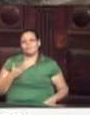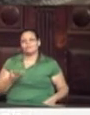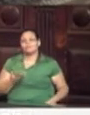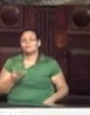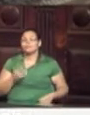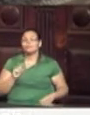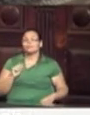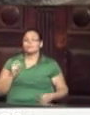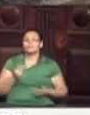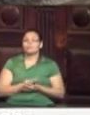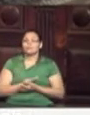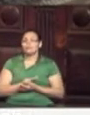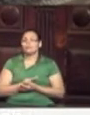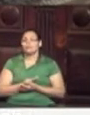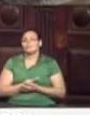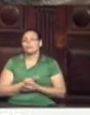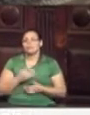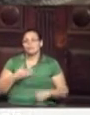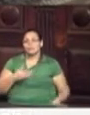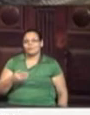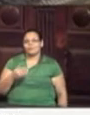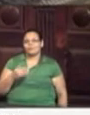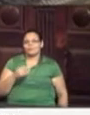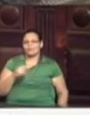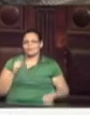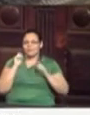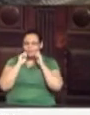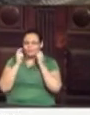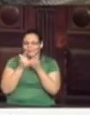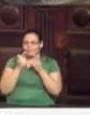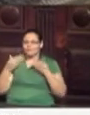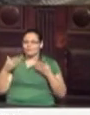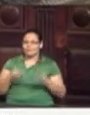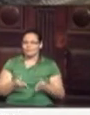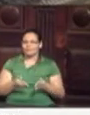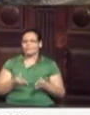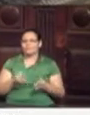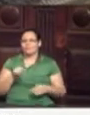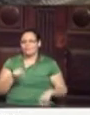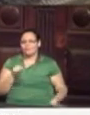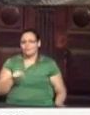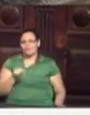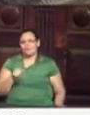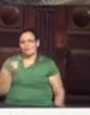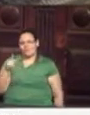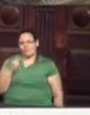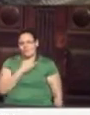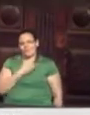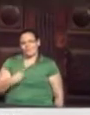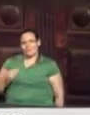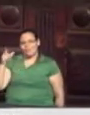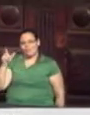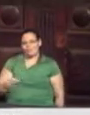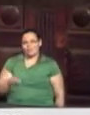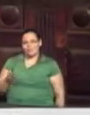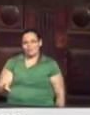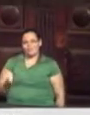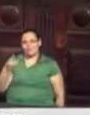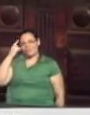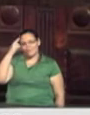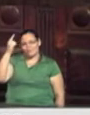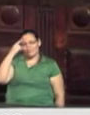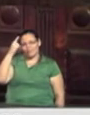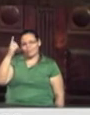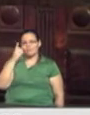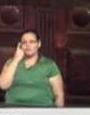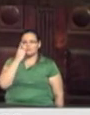acabaram cometendo, e atribuindo à Alerj uma ação que efetivamente não foi da Alerj, foi do senhor governador. Eu sei de lembrar, deputado